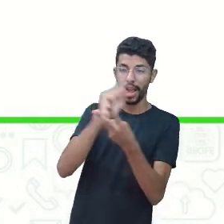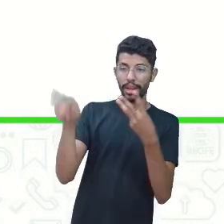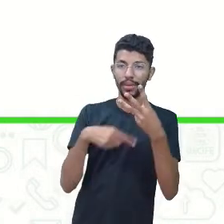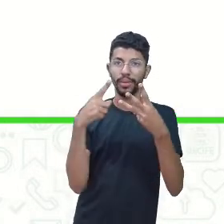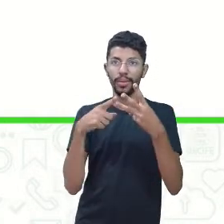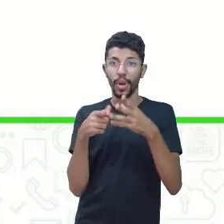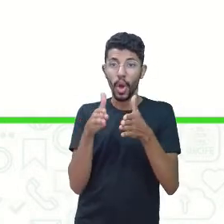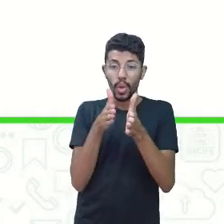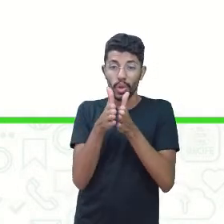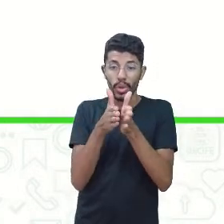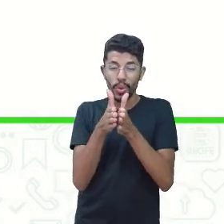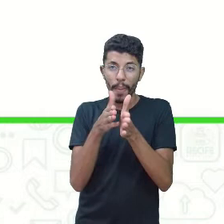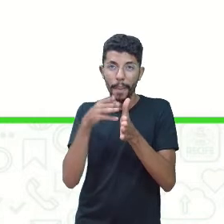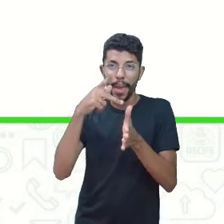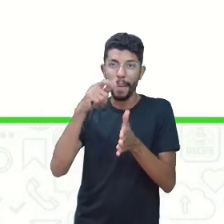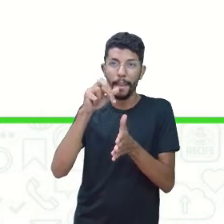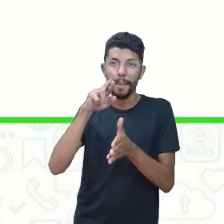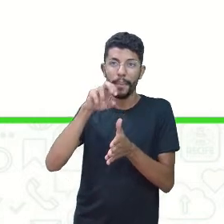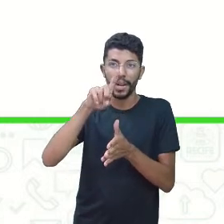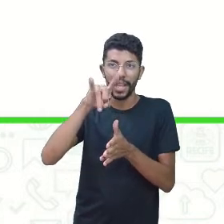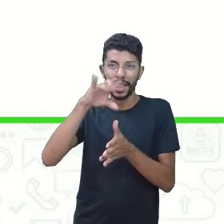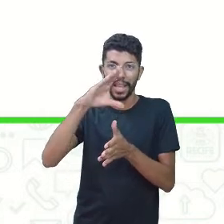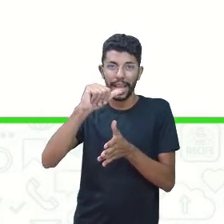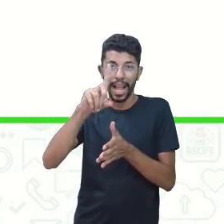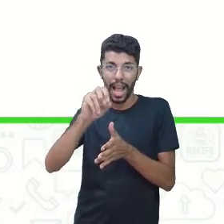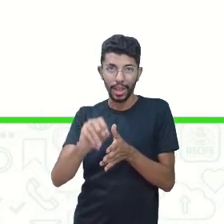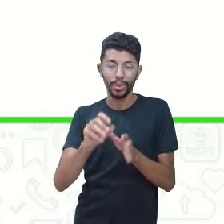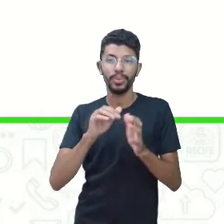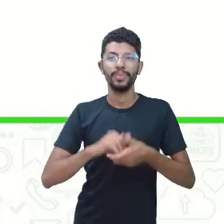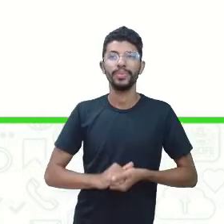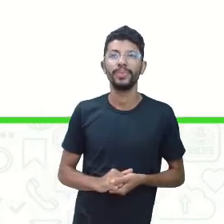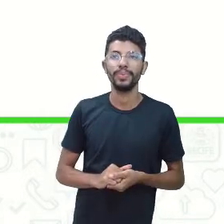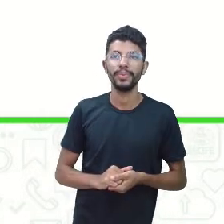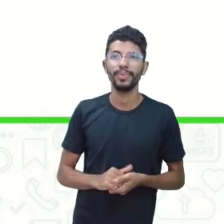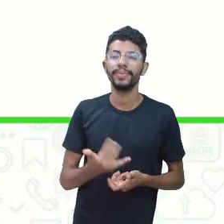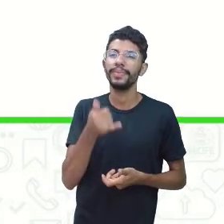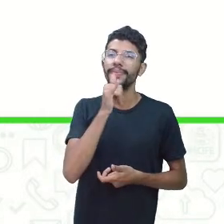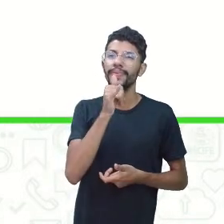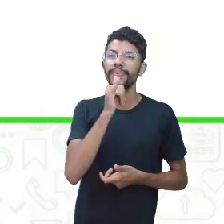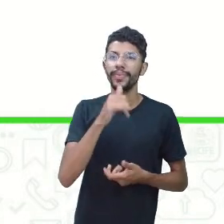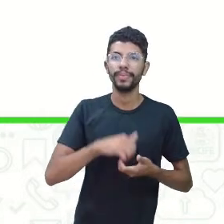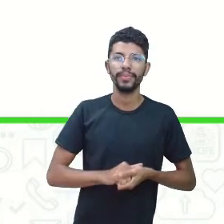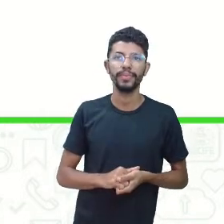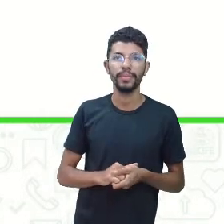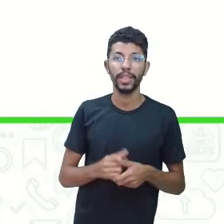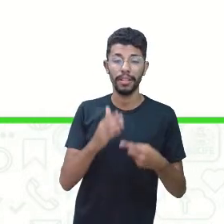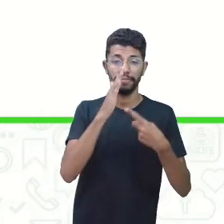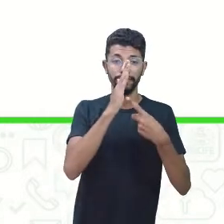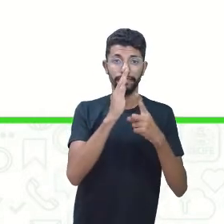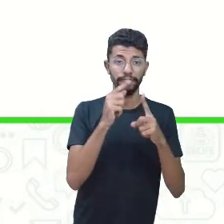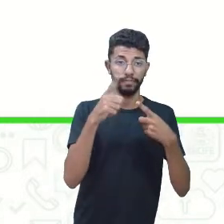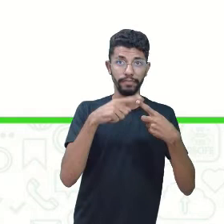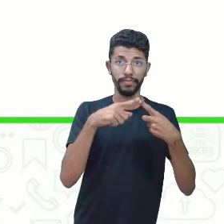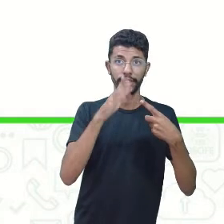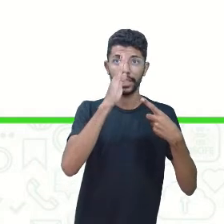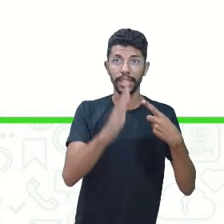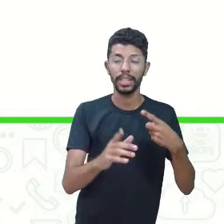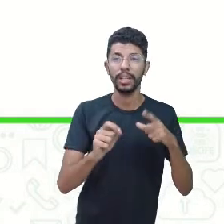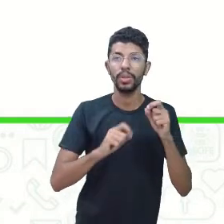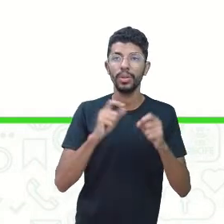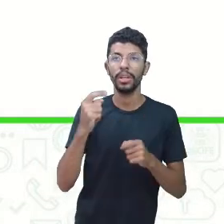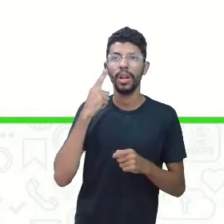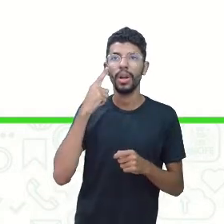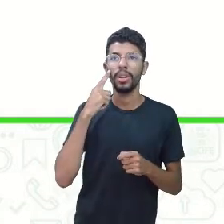inversa ou no meio do predicado. Exemplos. Forma direta. Os formandos